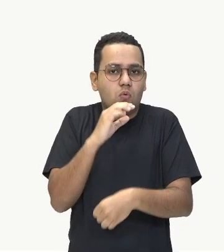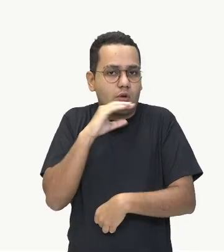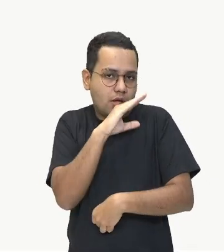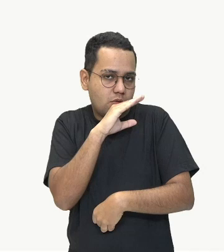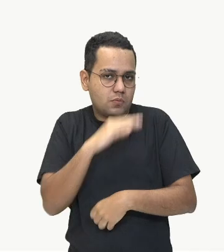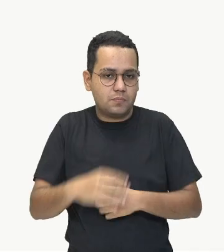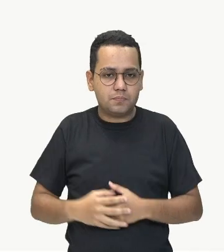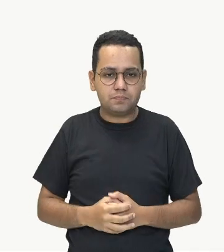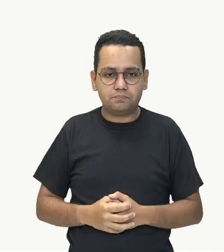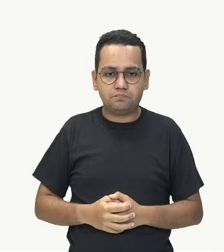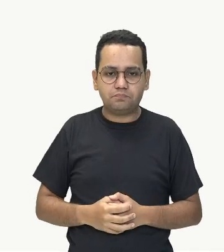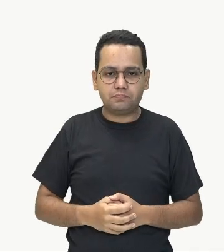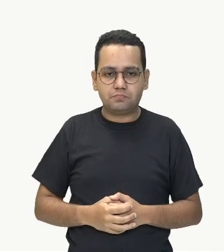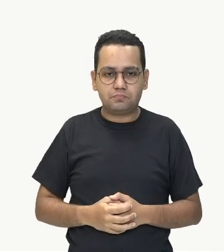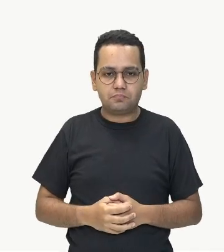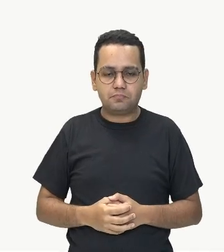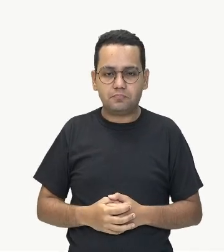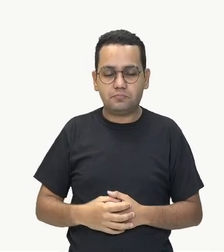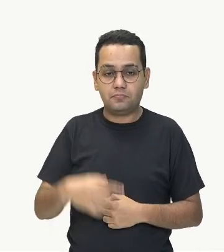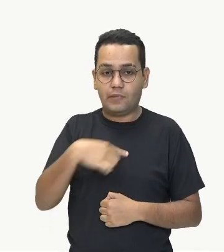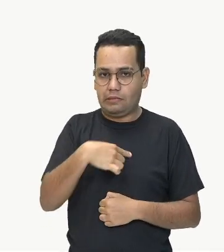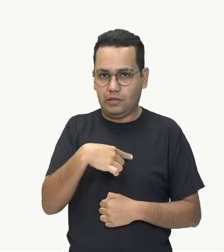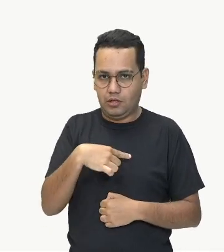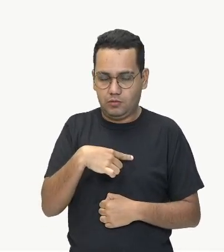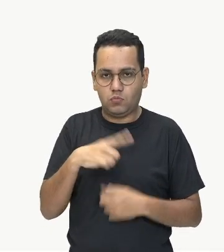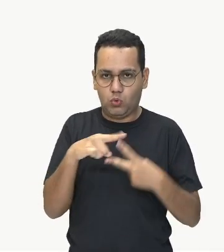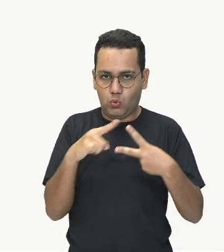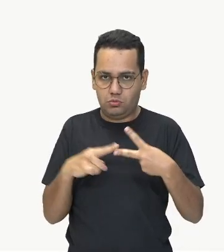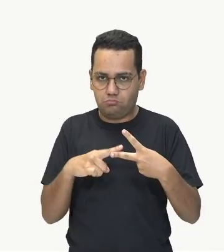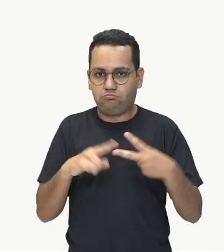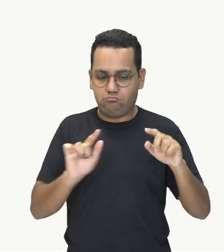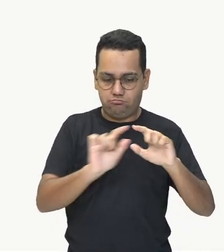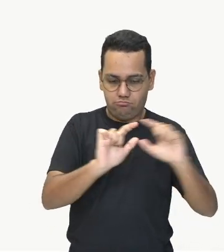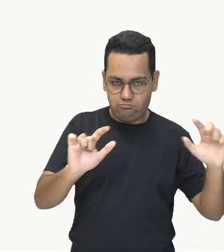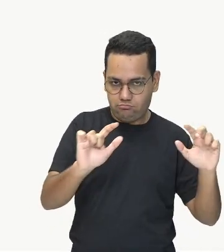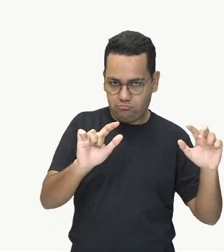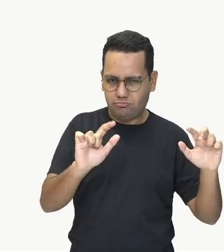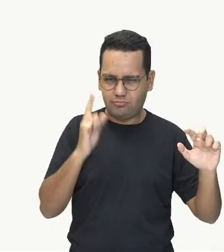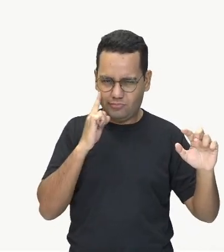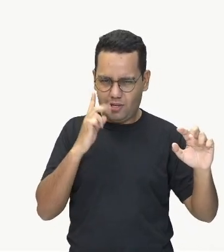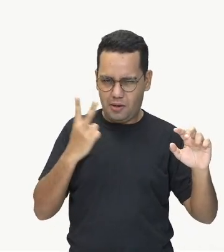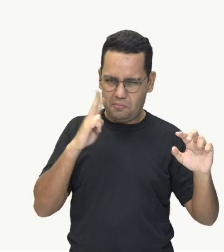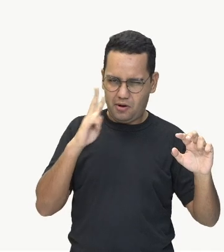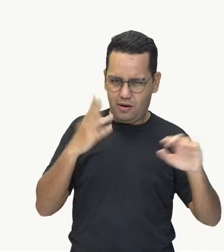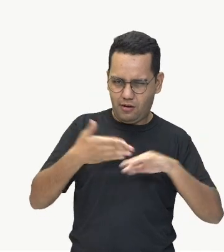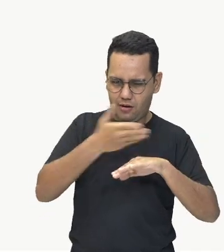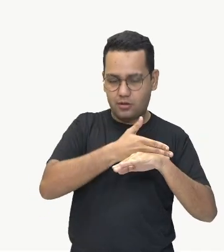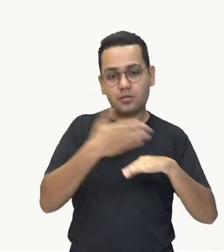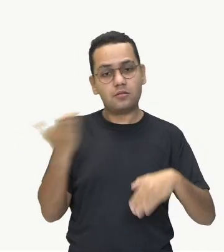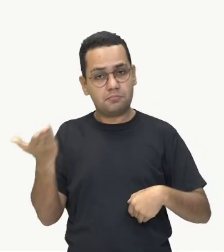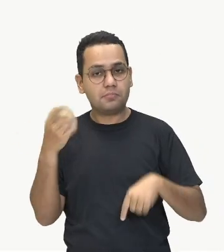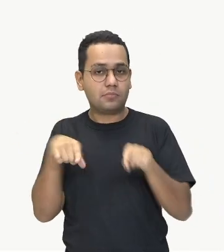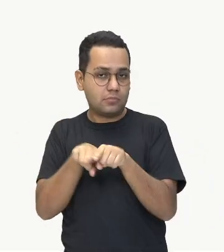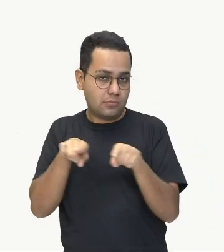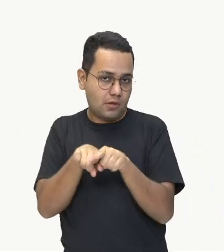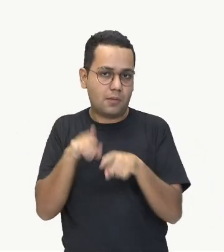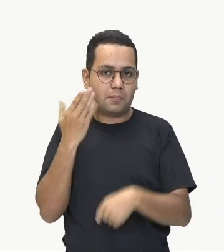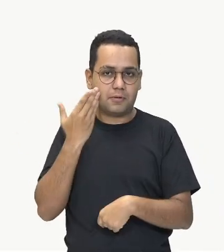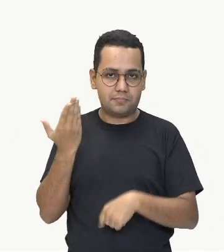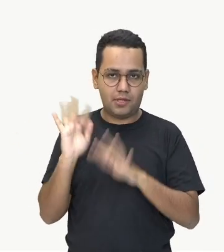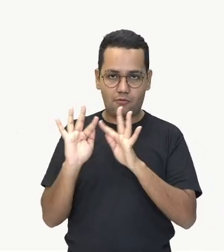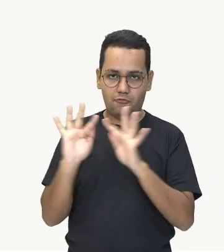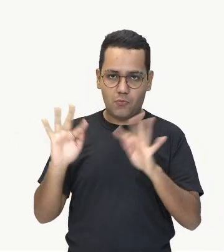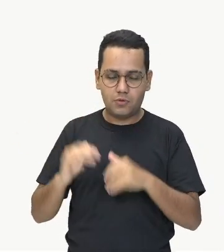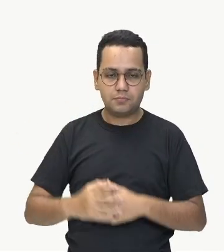pode ser representado na equação como nós vimos aqui então aqui nesse caso nós sabemos que o